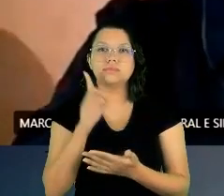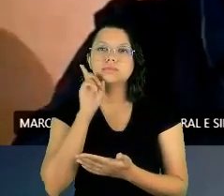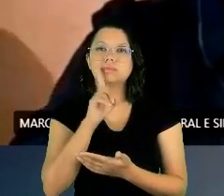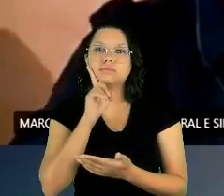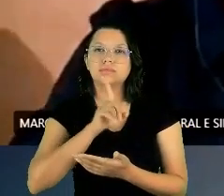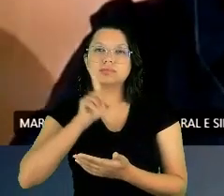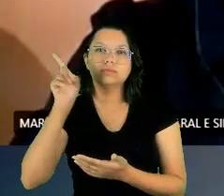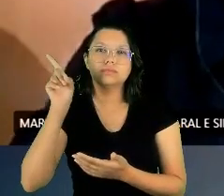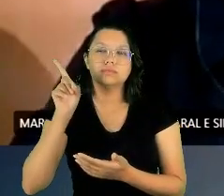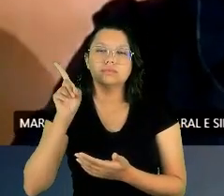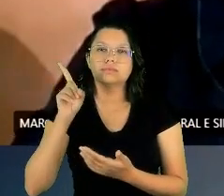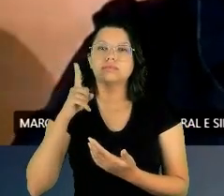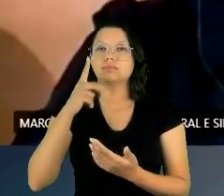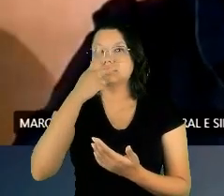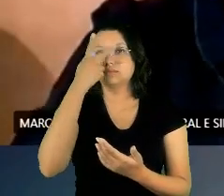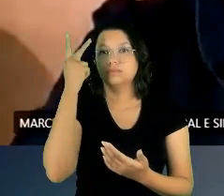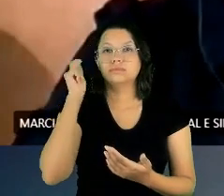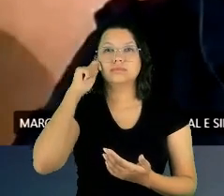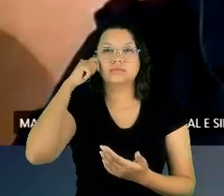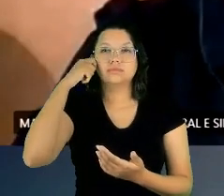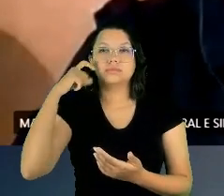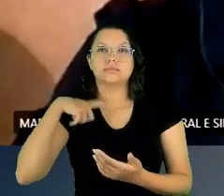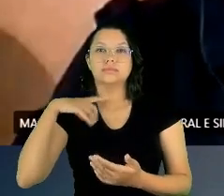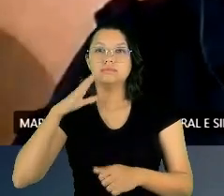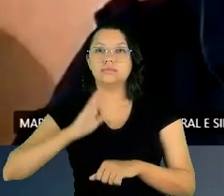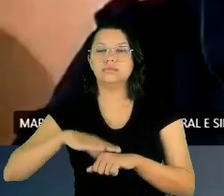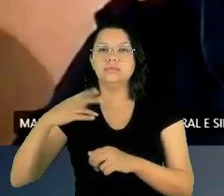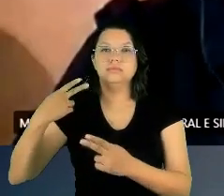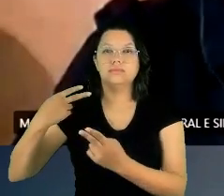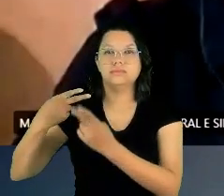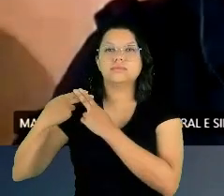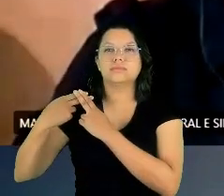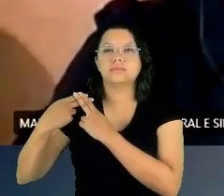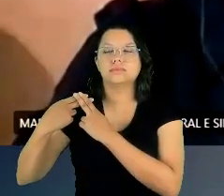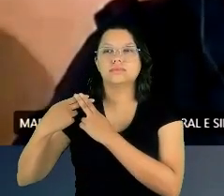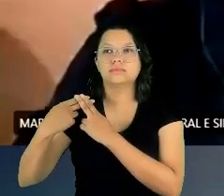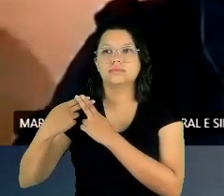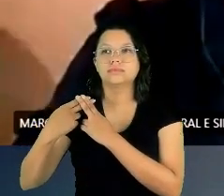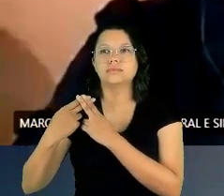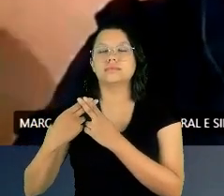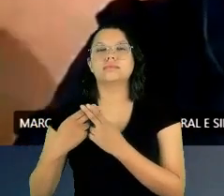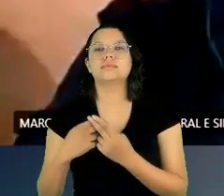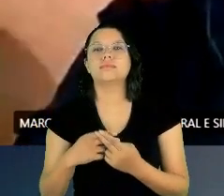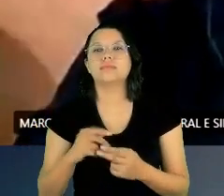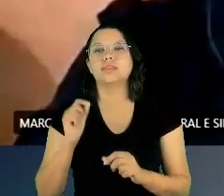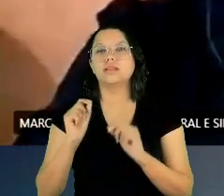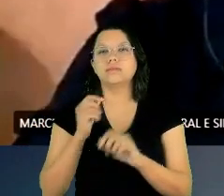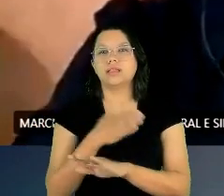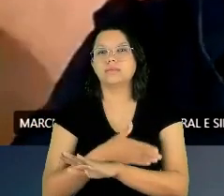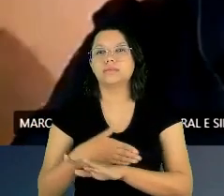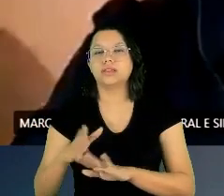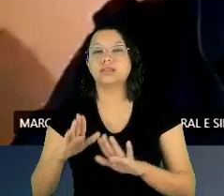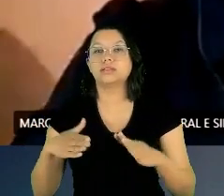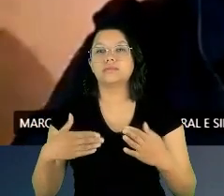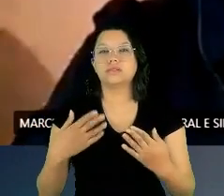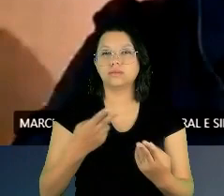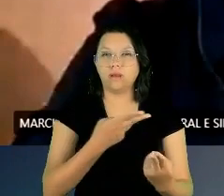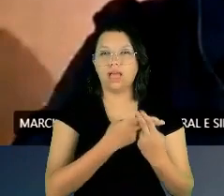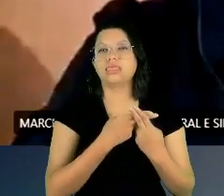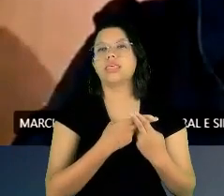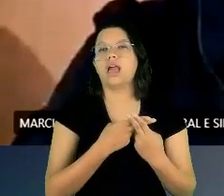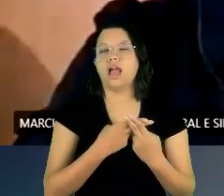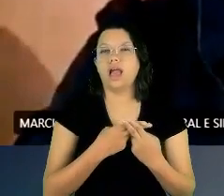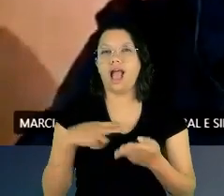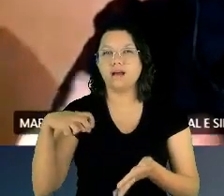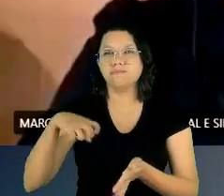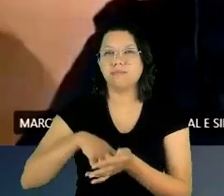com os estudos norte-americanos, de que pessoas negras são mais condenadas nos Estados Unidos do que brancas, e quando condenadas suas